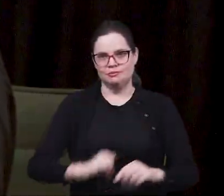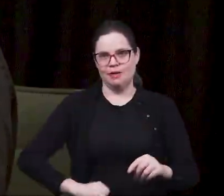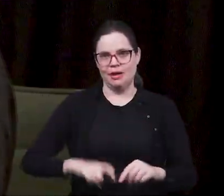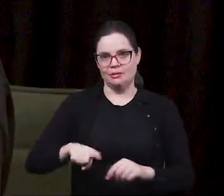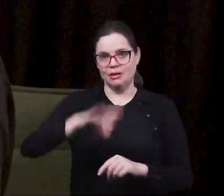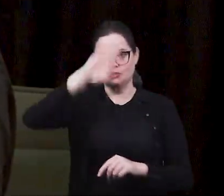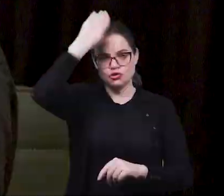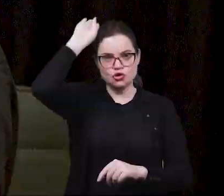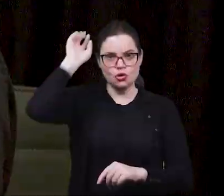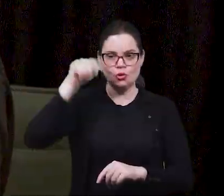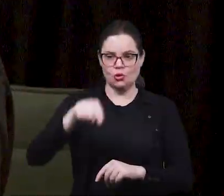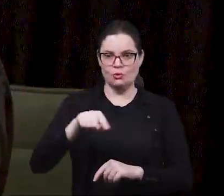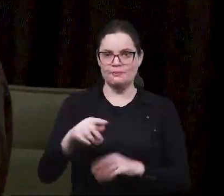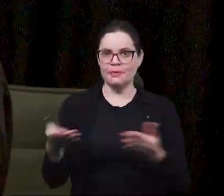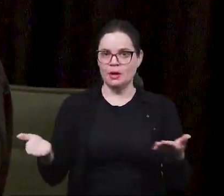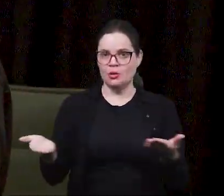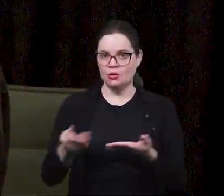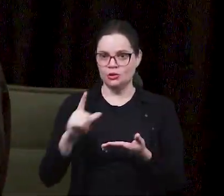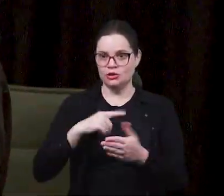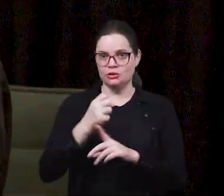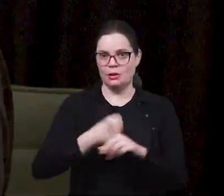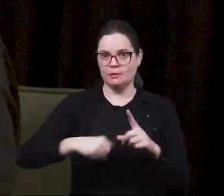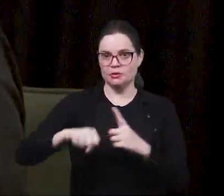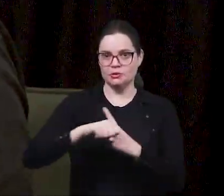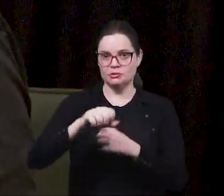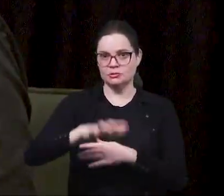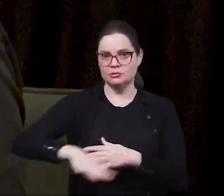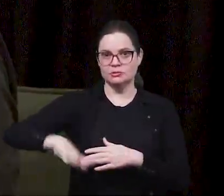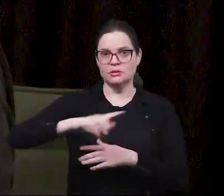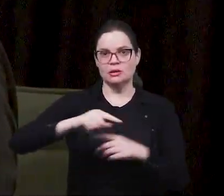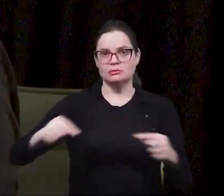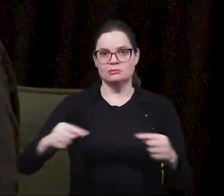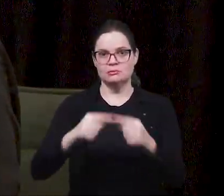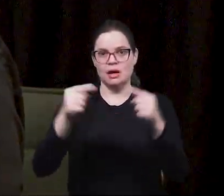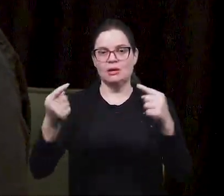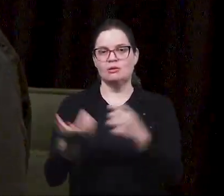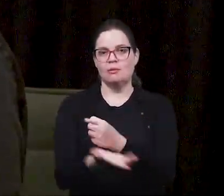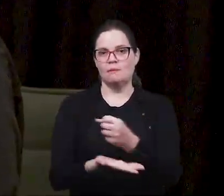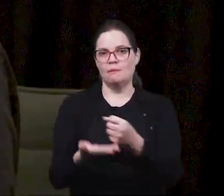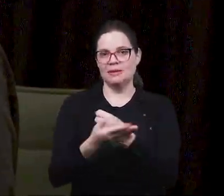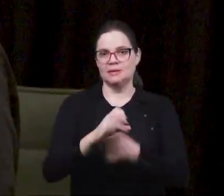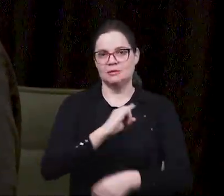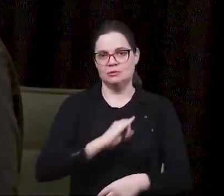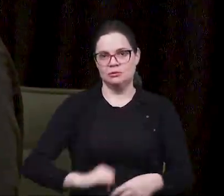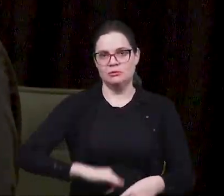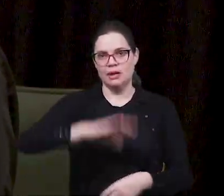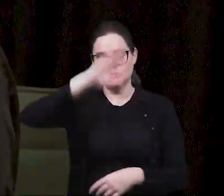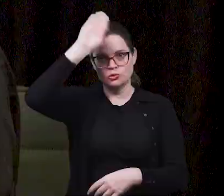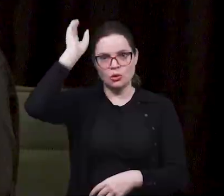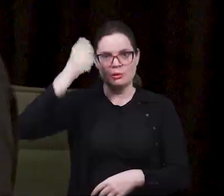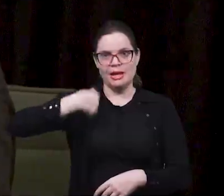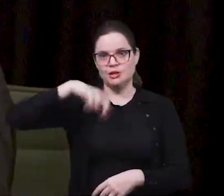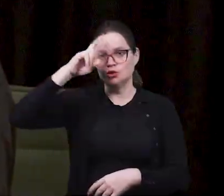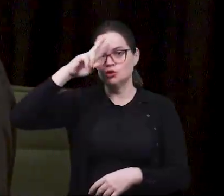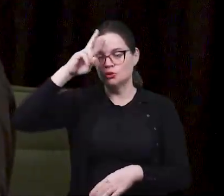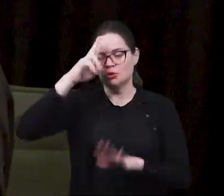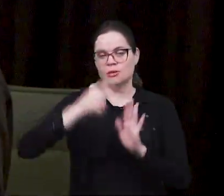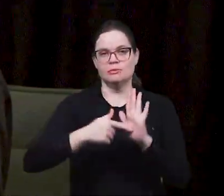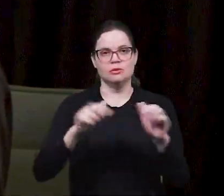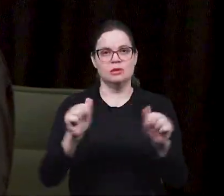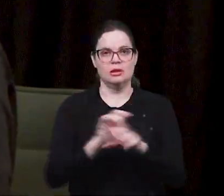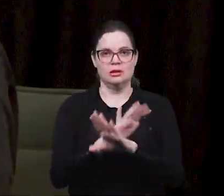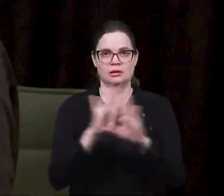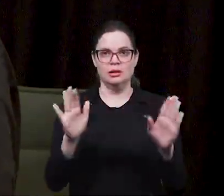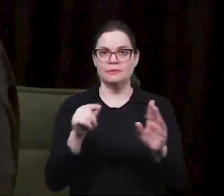ocidental. Se existe hoje em dia uma civilização ocidental, é nas bases do Império Romano. Isso não tem como se negar, isso é a história que diz.